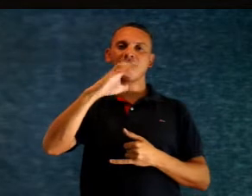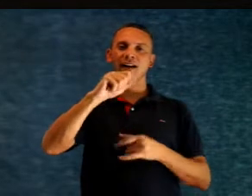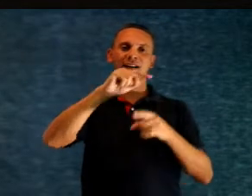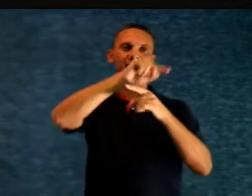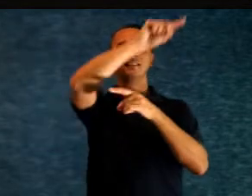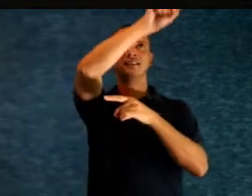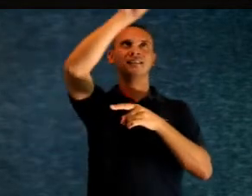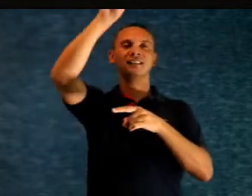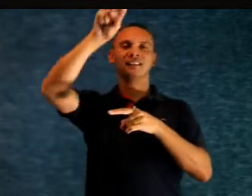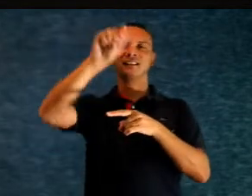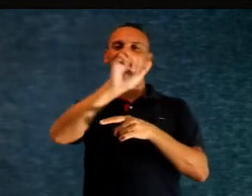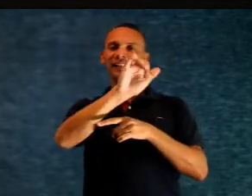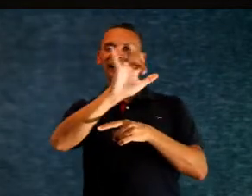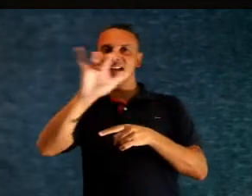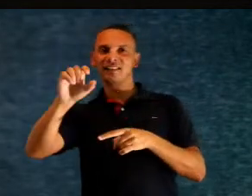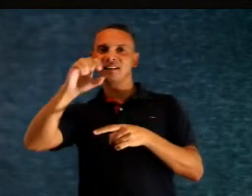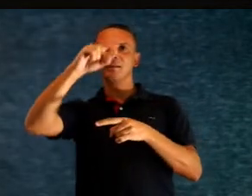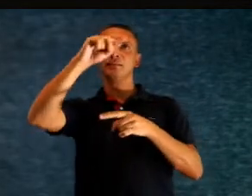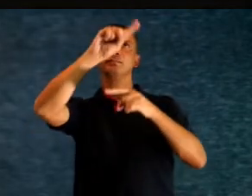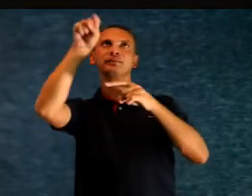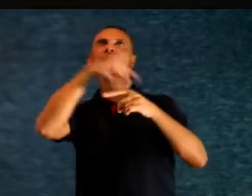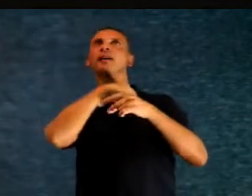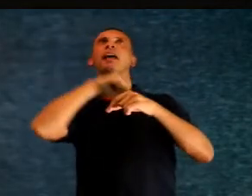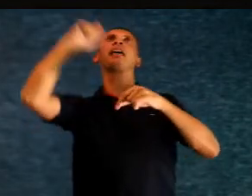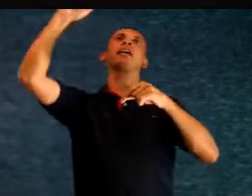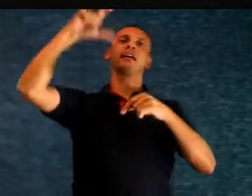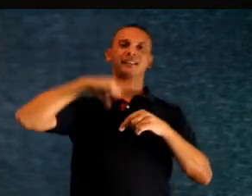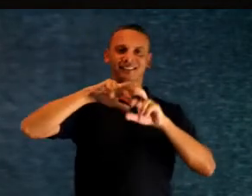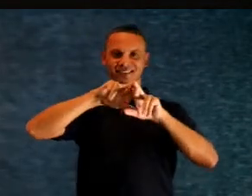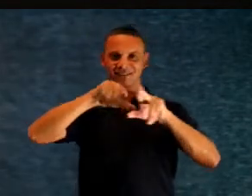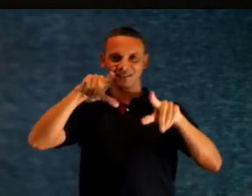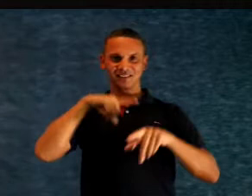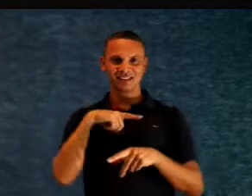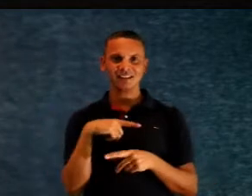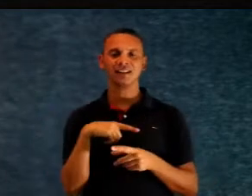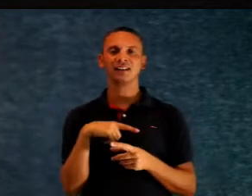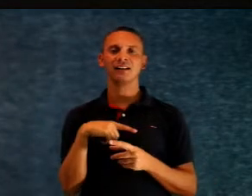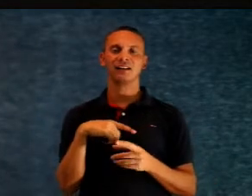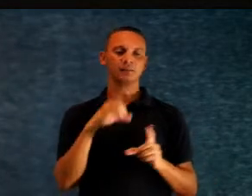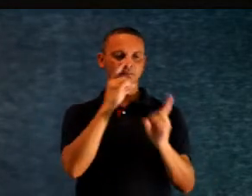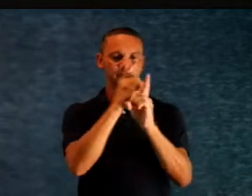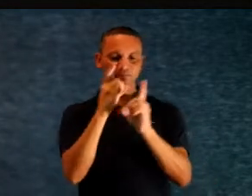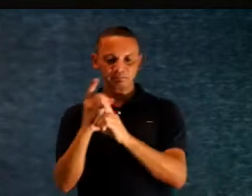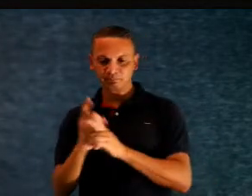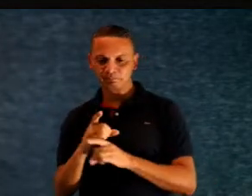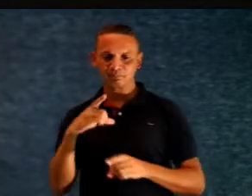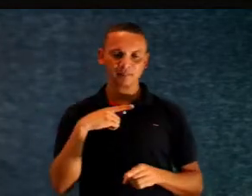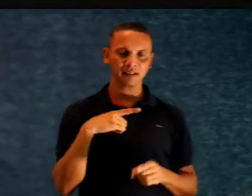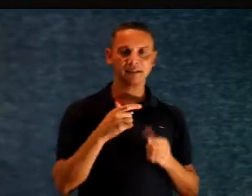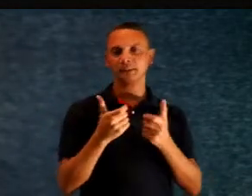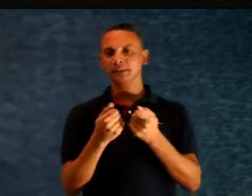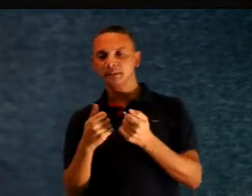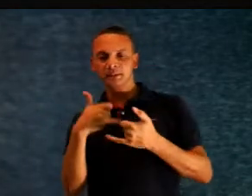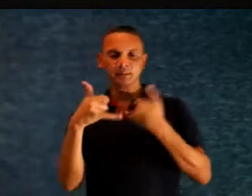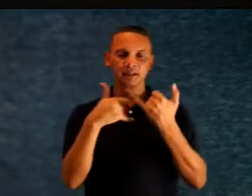léxico beirava o delírio. Um dia papai me enforcou com a palavra opoponax, desconhecida para uma